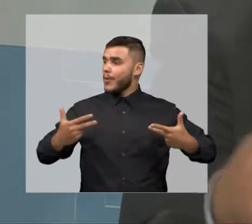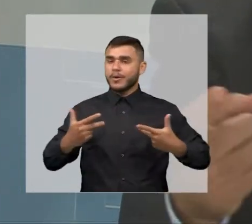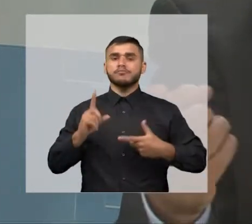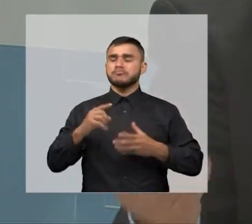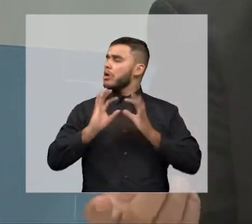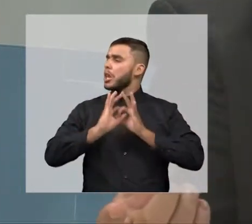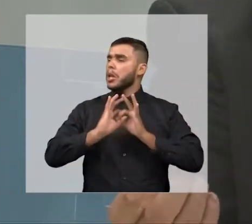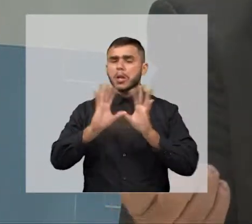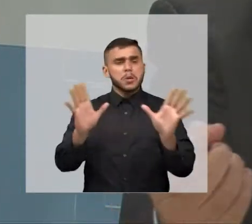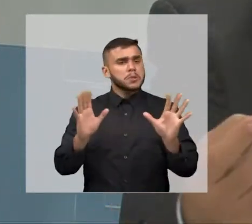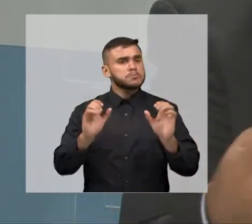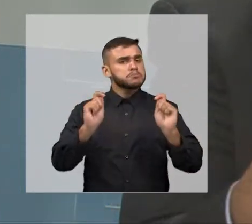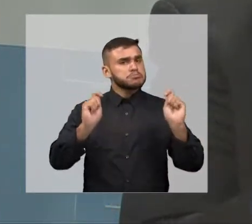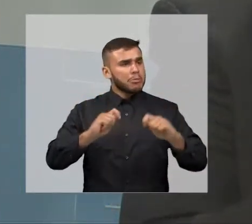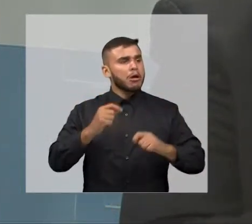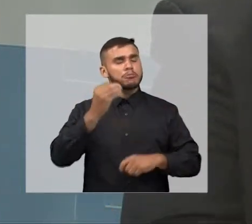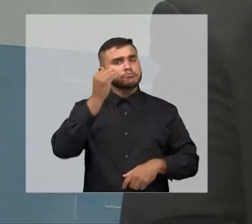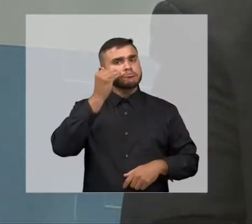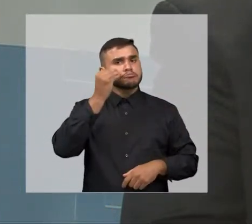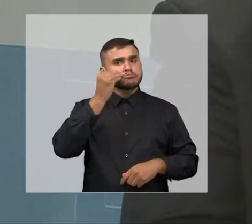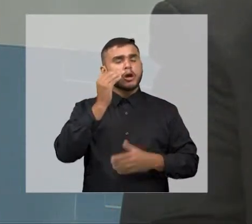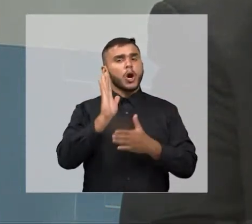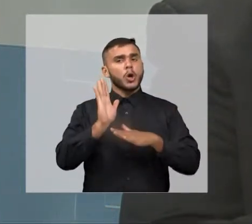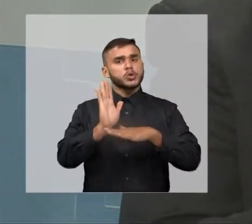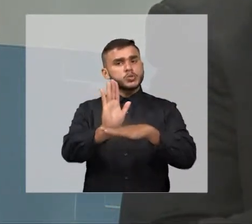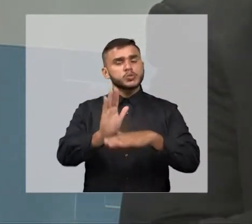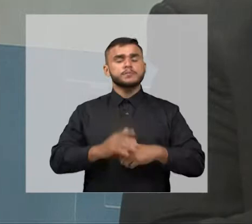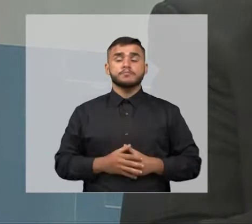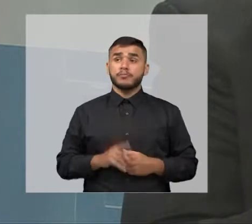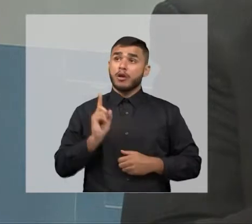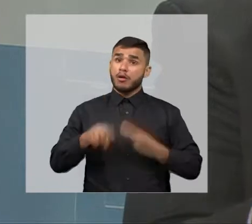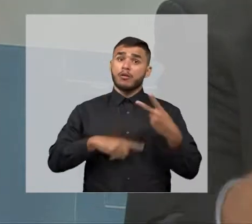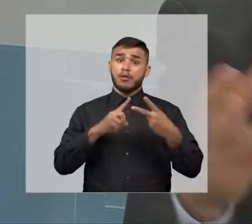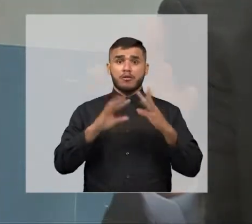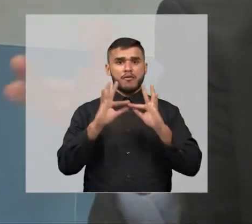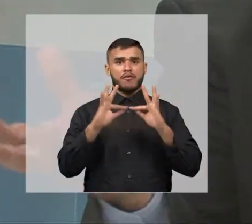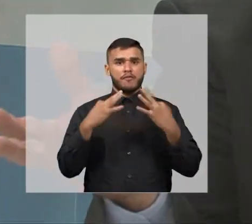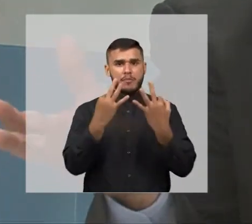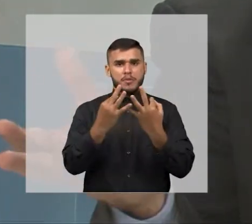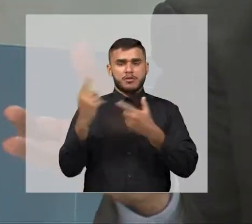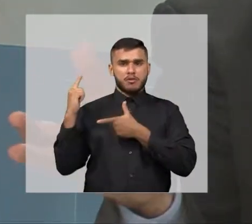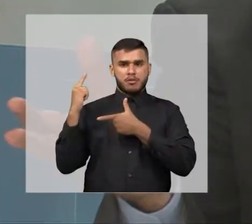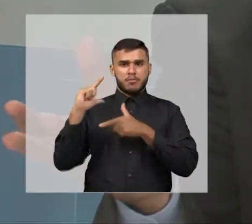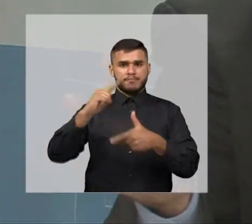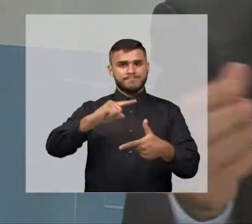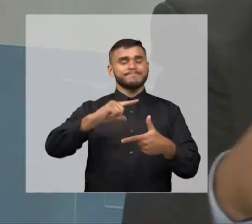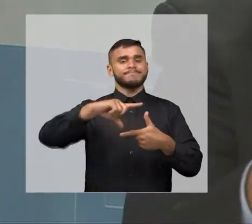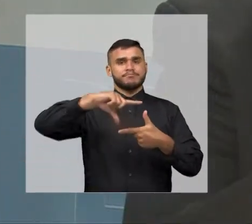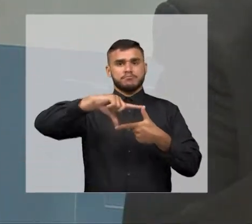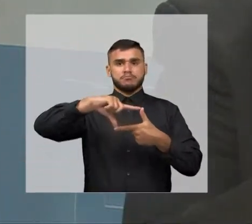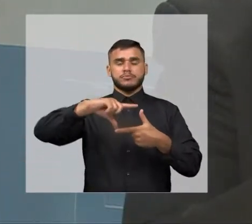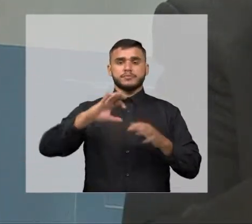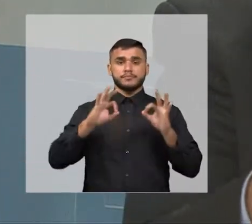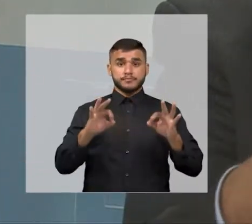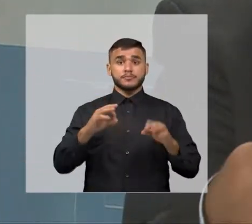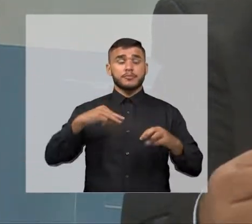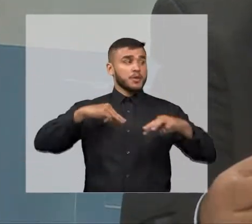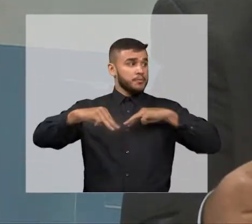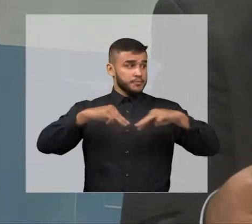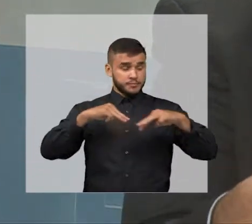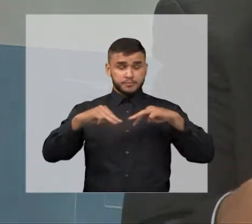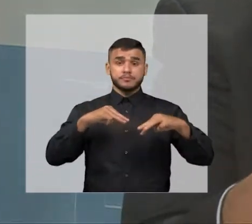Uhum. A questão da família, que é o que se fala mais em relação a essa nova ministra lá da